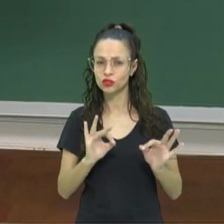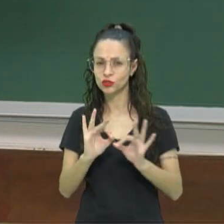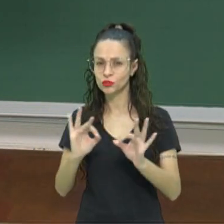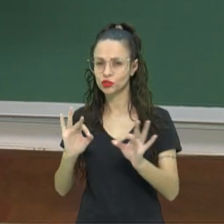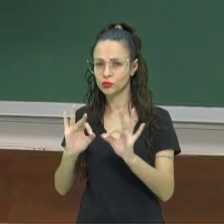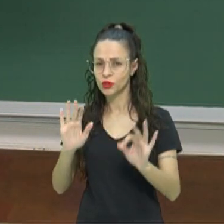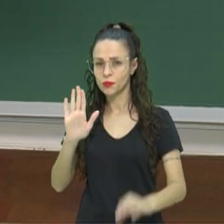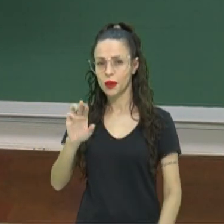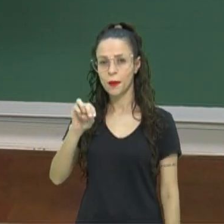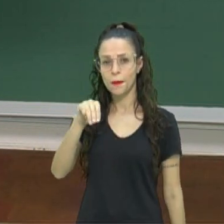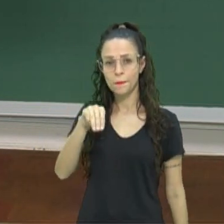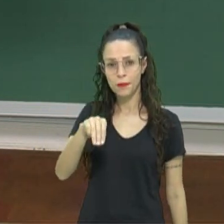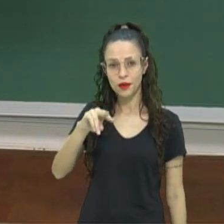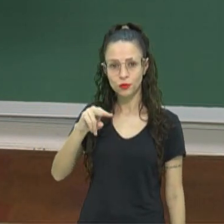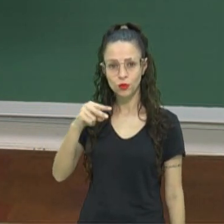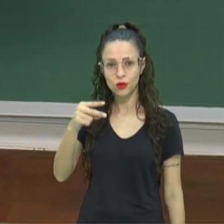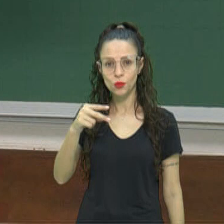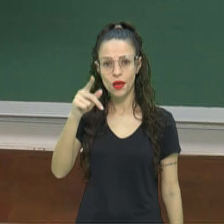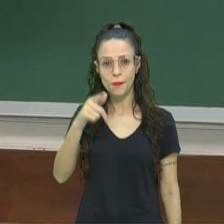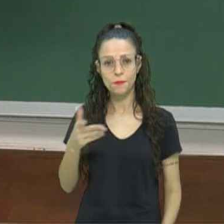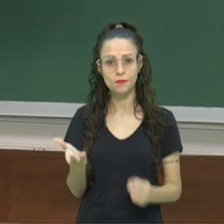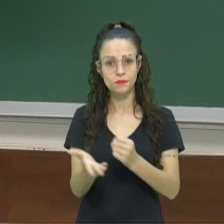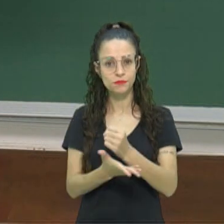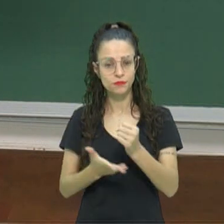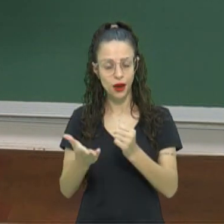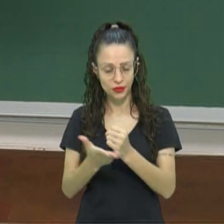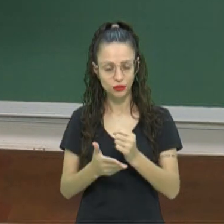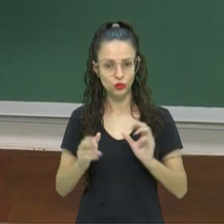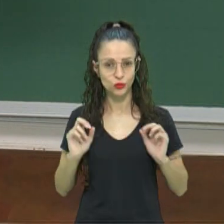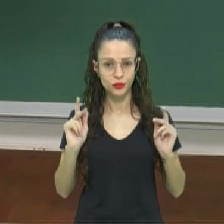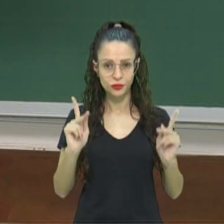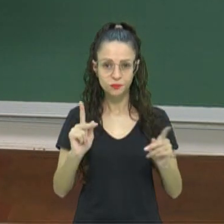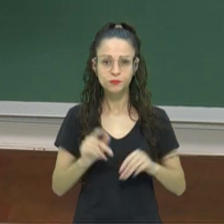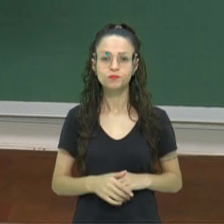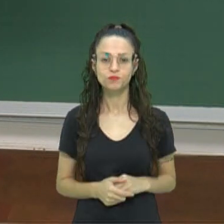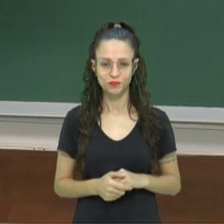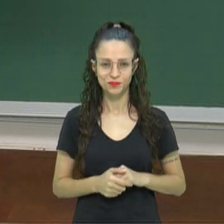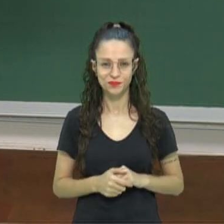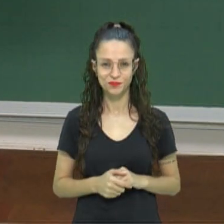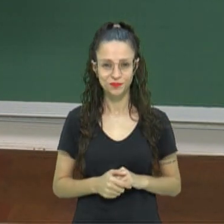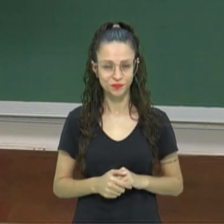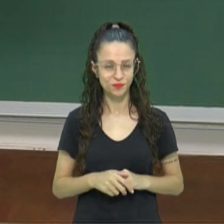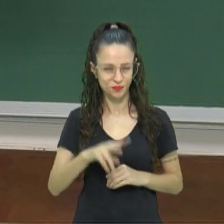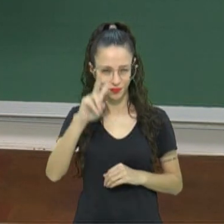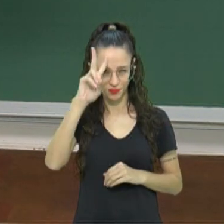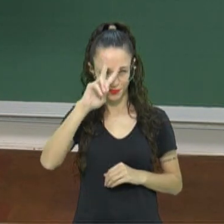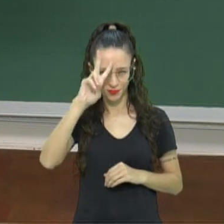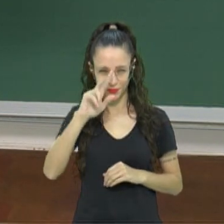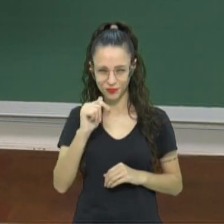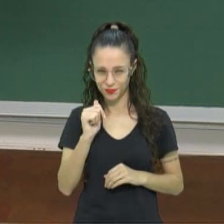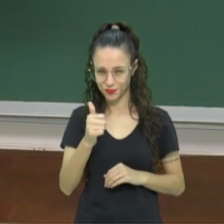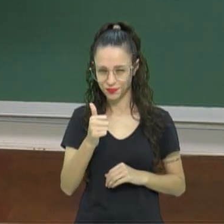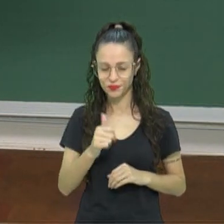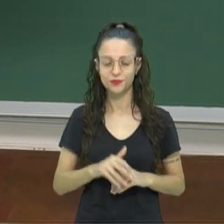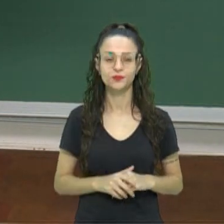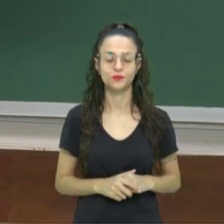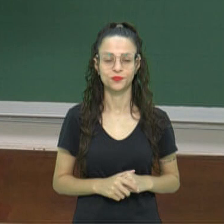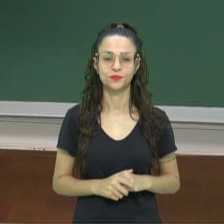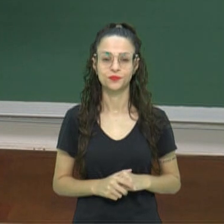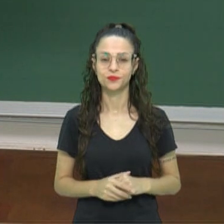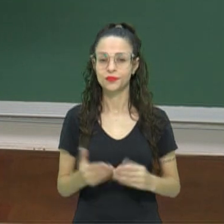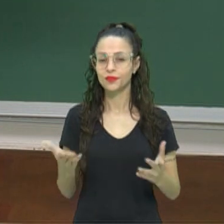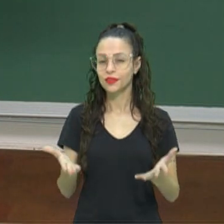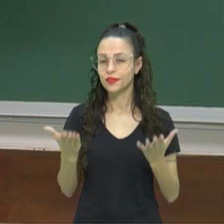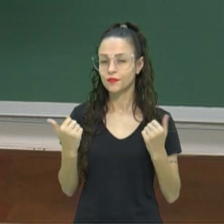metro a básica, mas essas outras aparecem bastante, ok? Deu para lembrar? Vamos para o